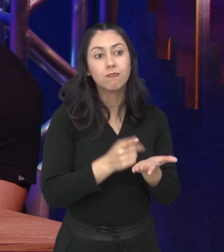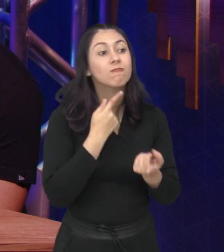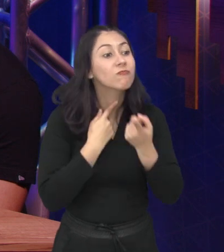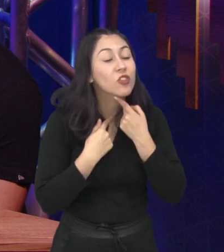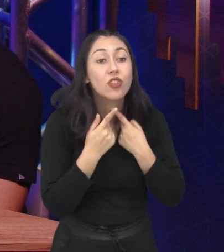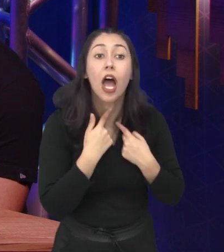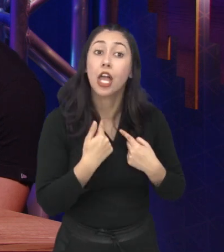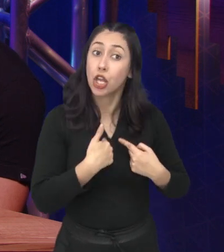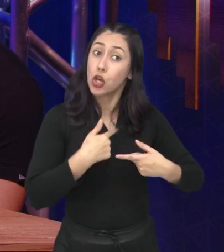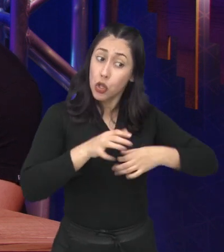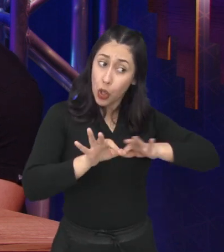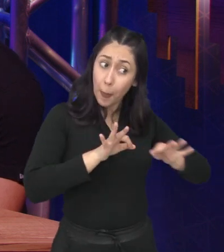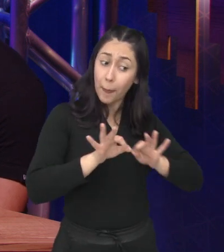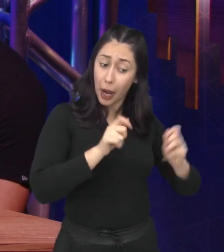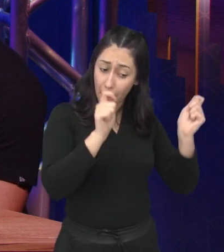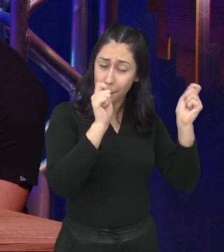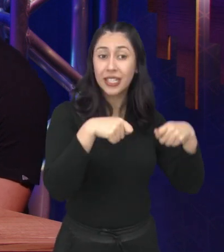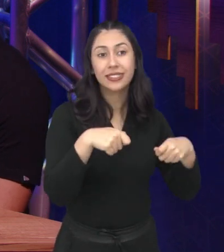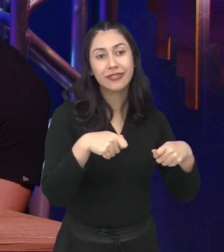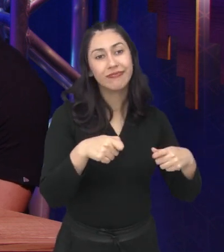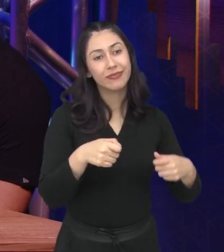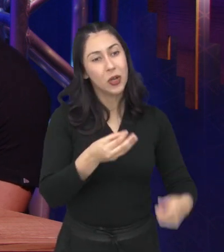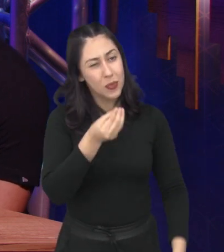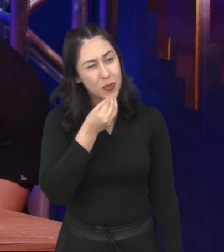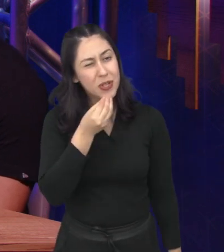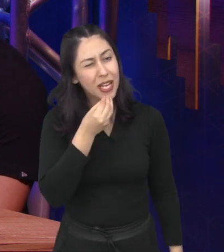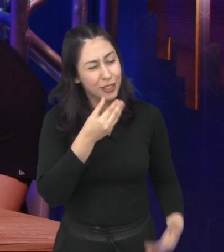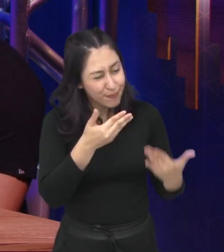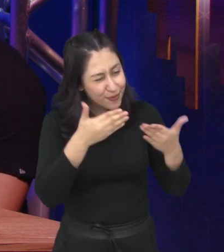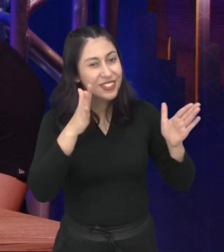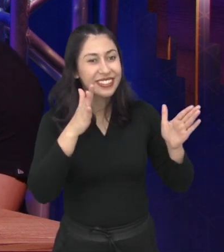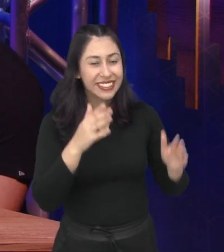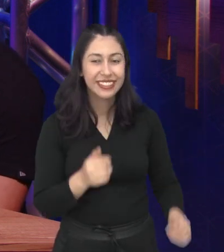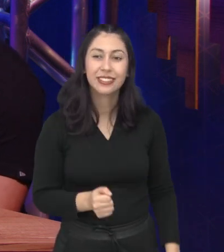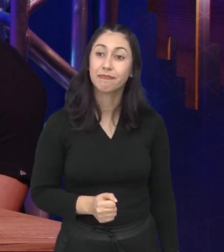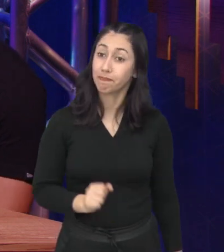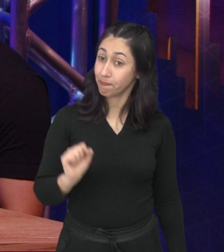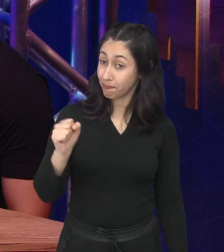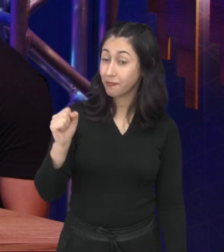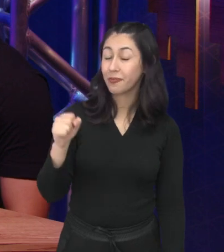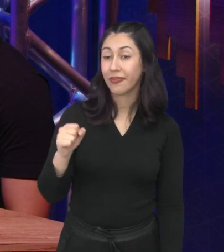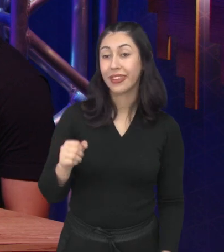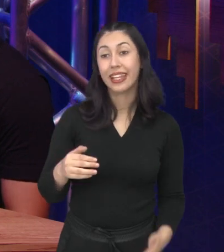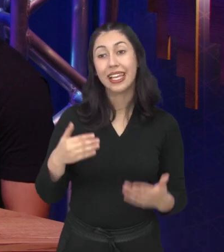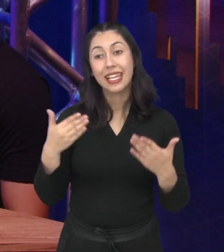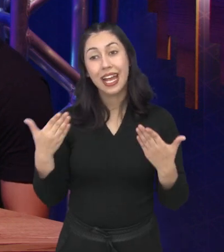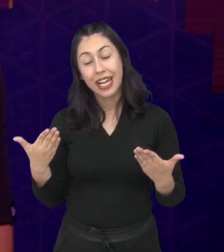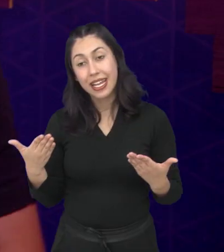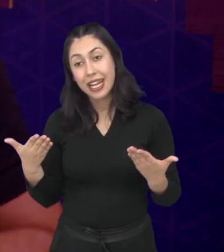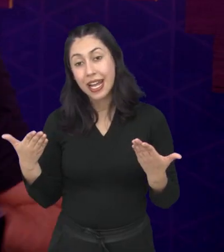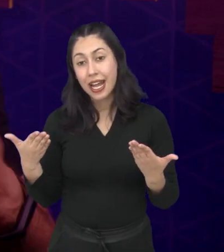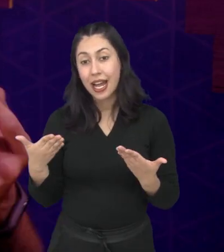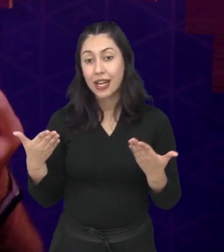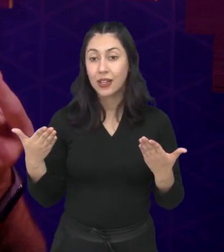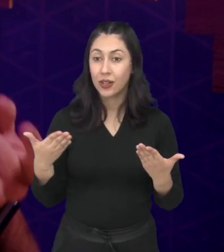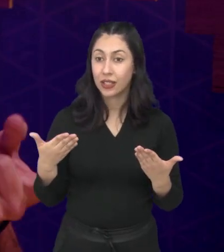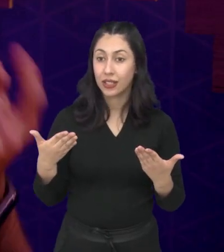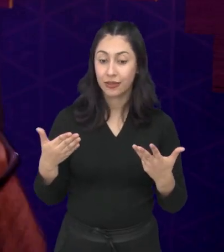se preparando, se capacitando, que alguma porta vai abrir. Exatamente. E aí, Vicky, já passando para o